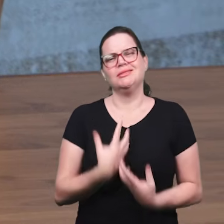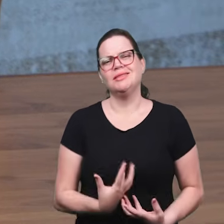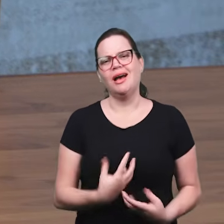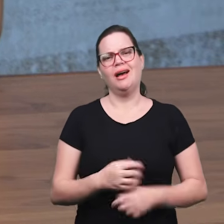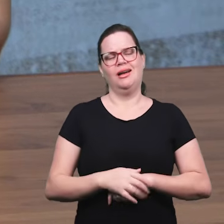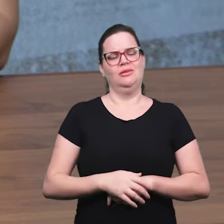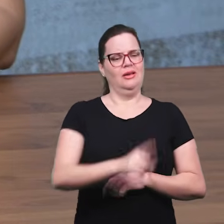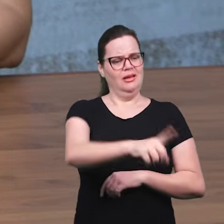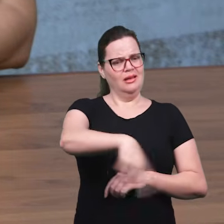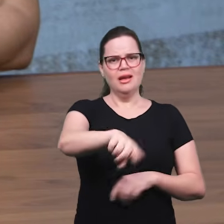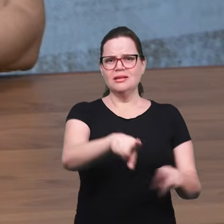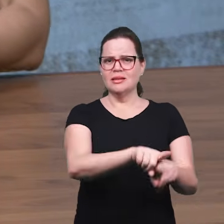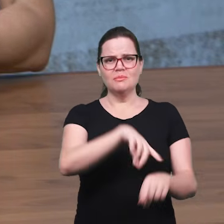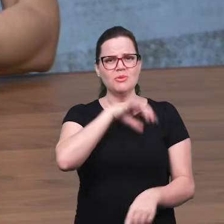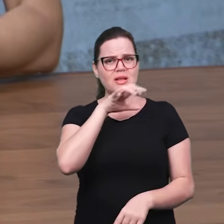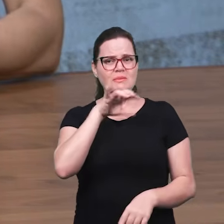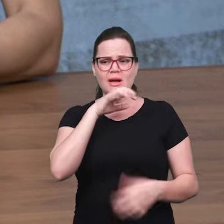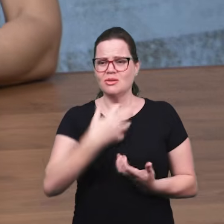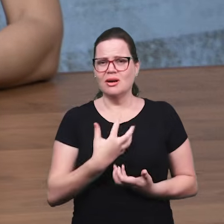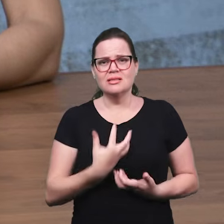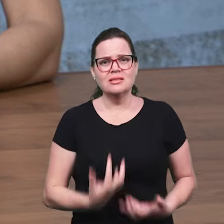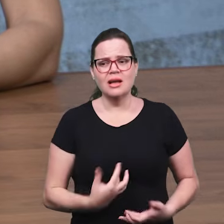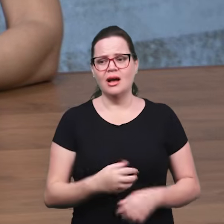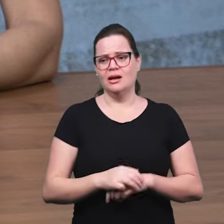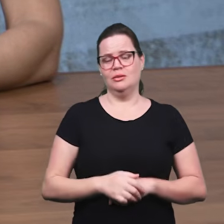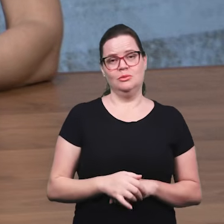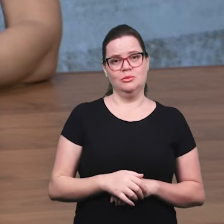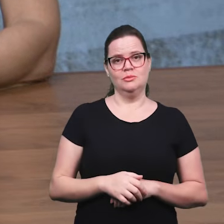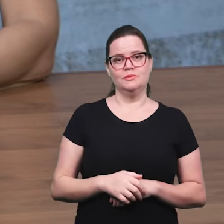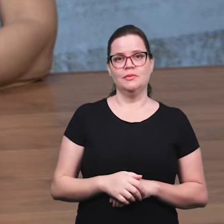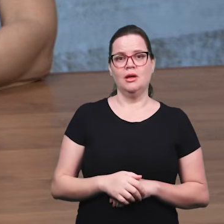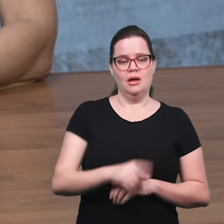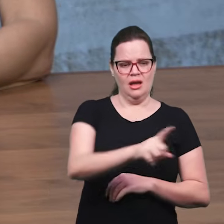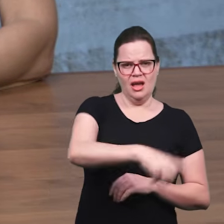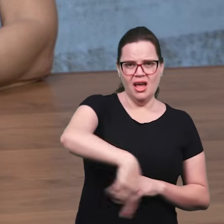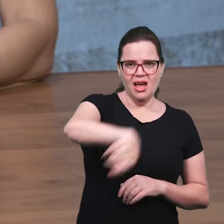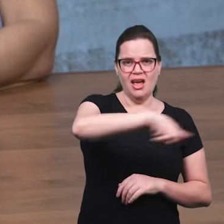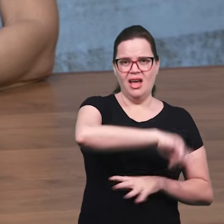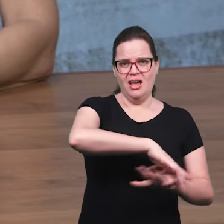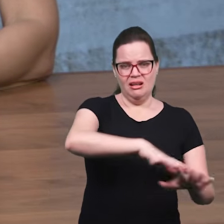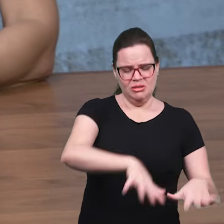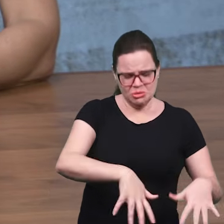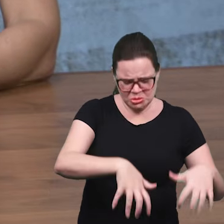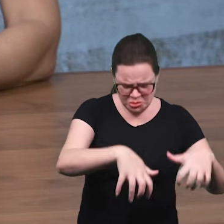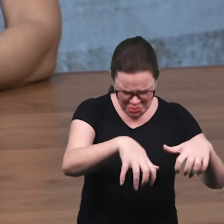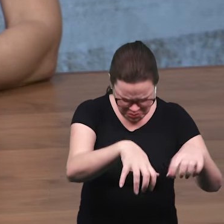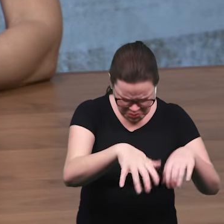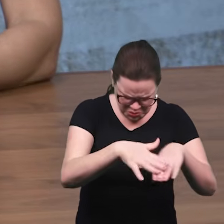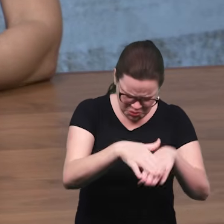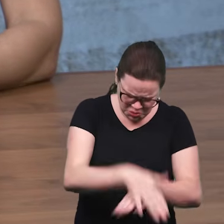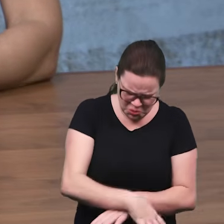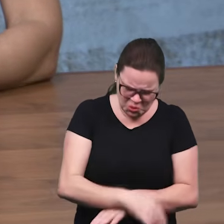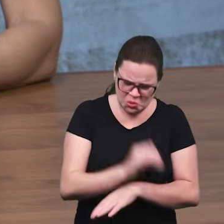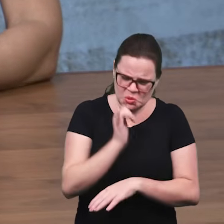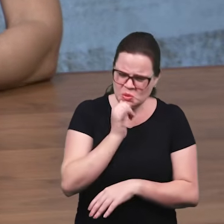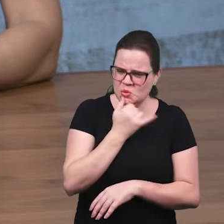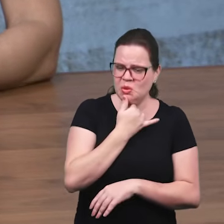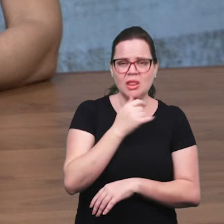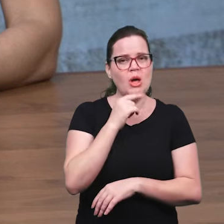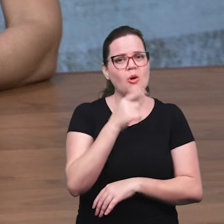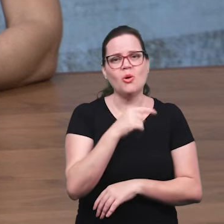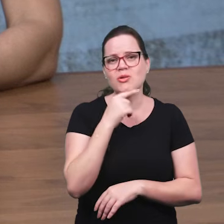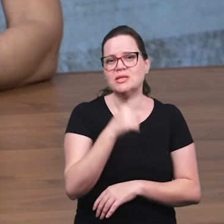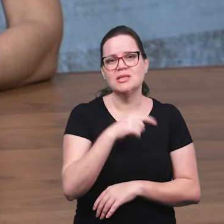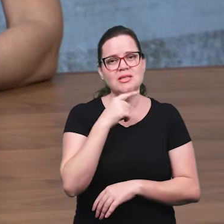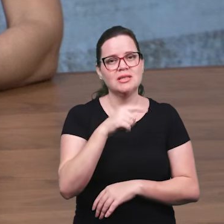bestas já cansadas. Juntamente se encurvaram e se abateram, não puderam livrar-se